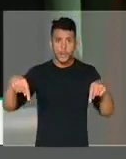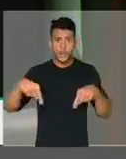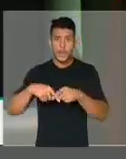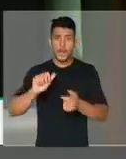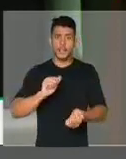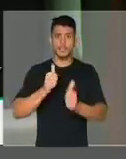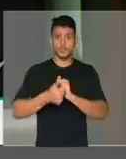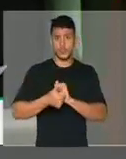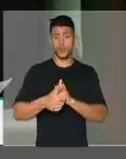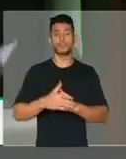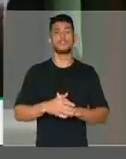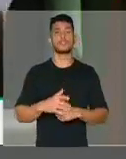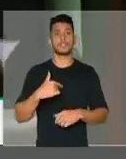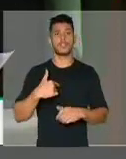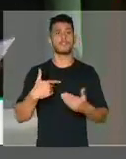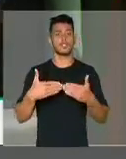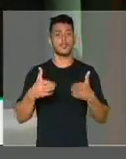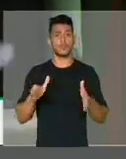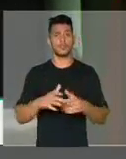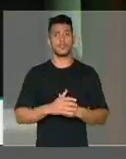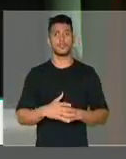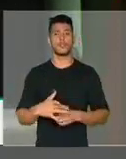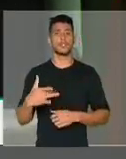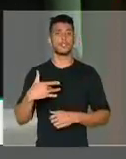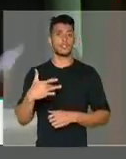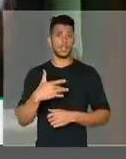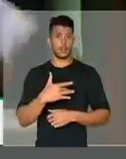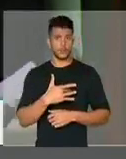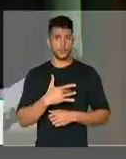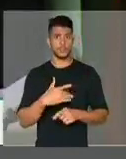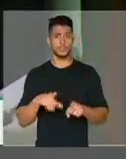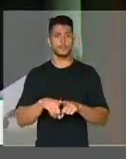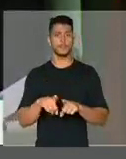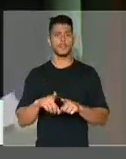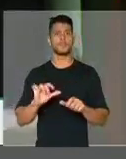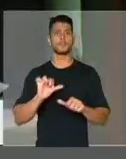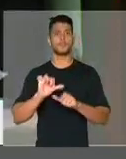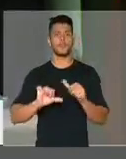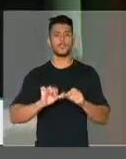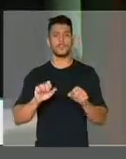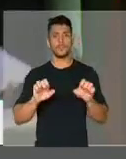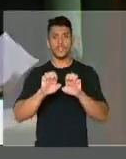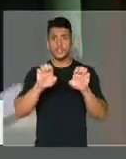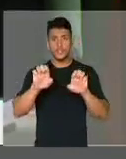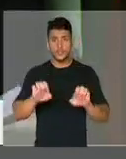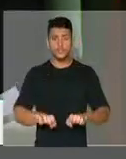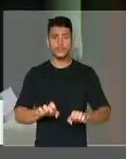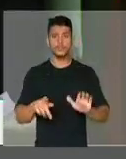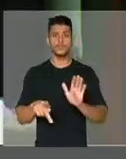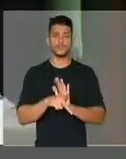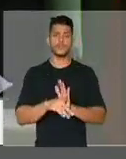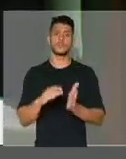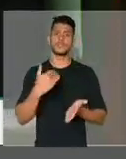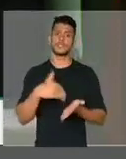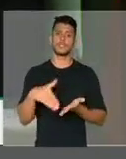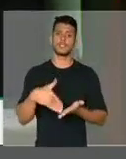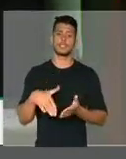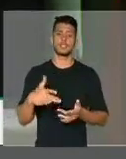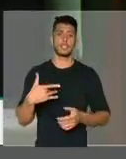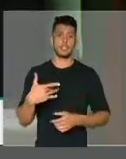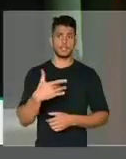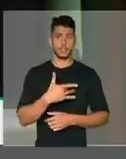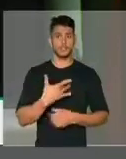Na saúde, inauguração da estrutura da Secretaria de Saúde, postos de saúde. Portanto, eu quero aqui parabenizar o